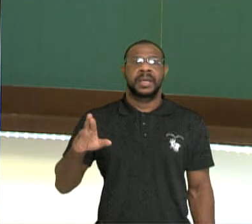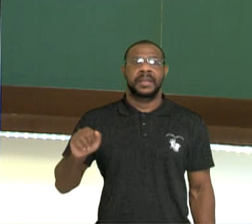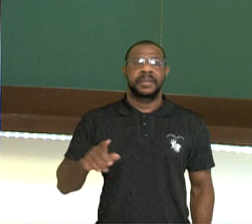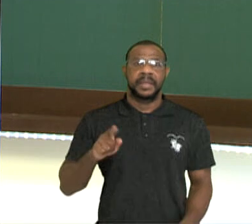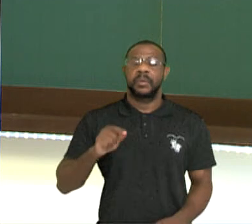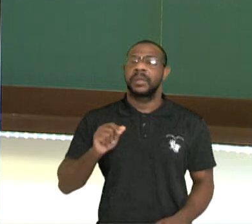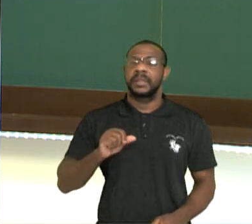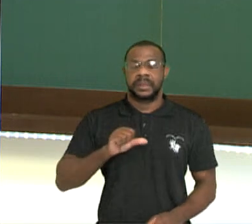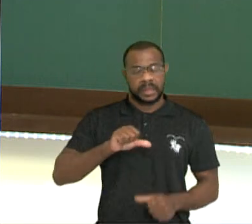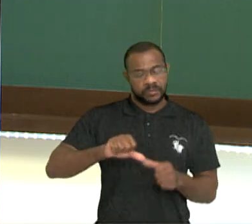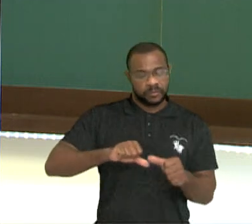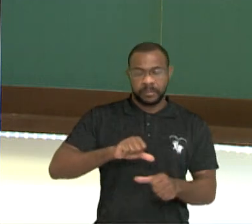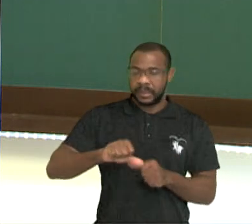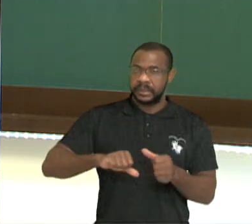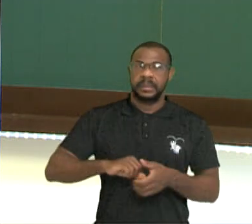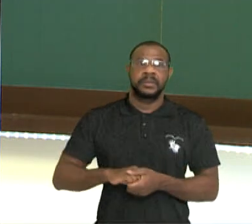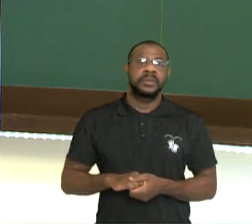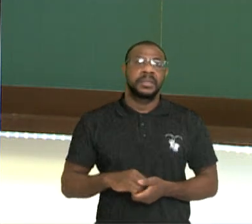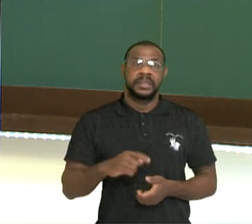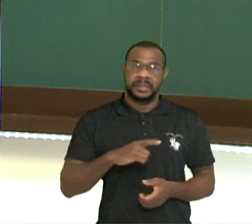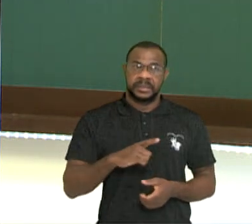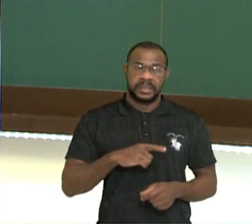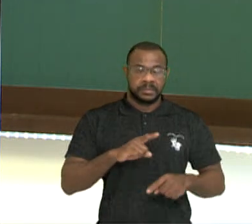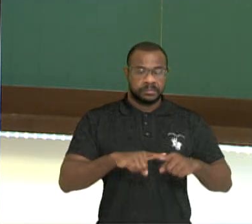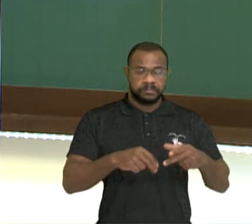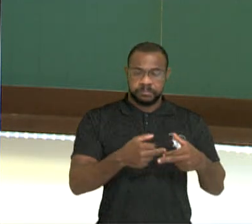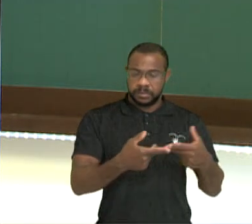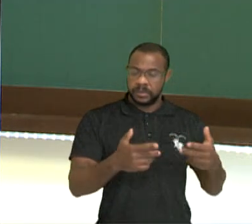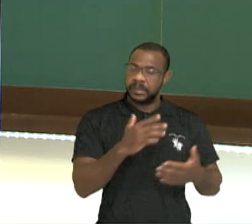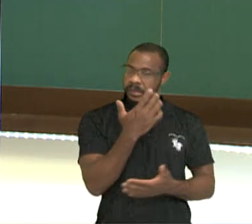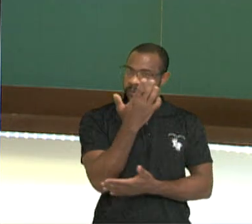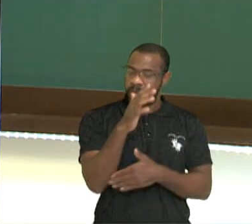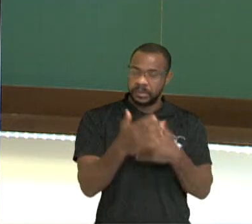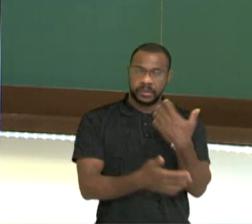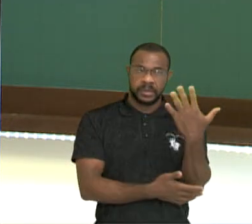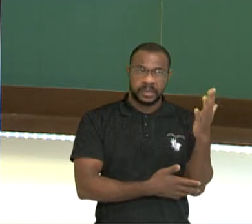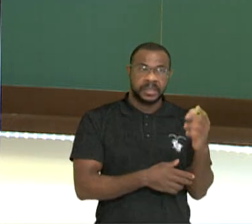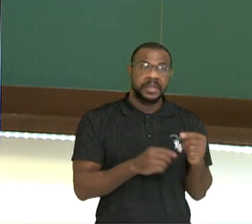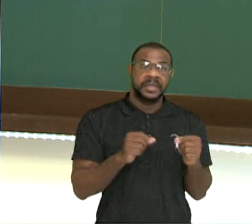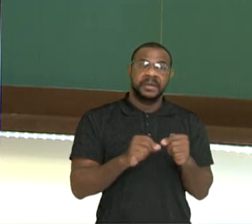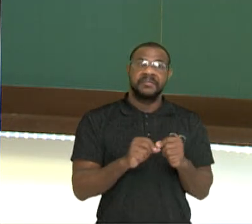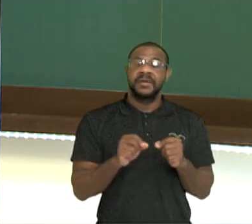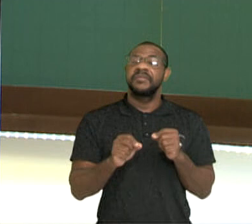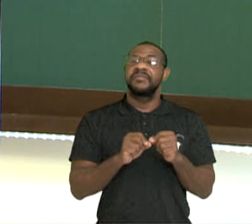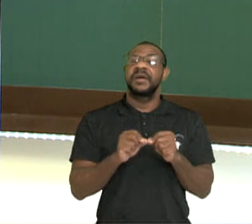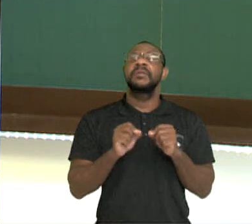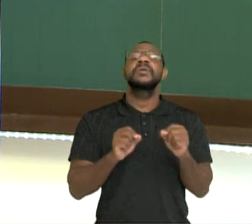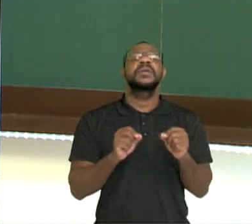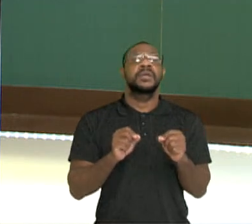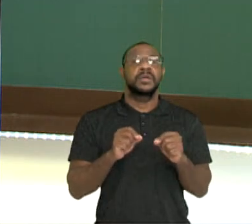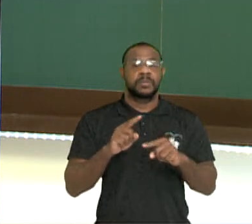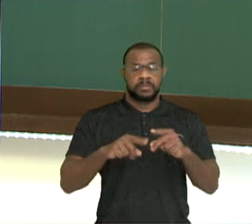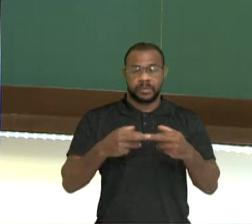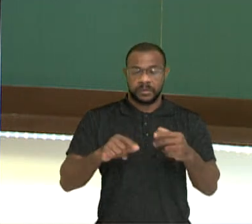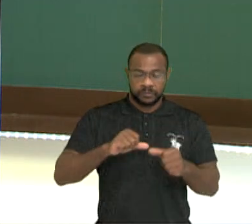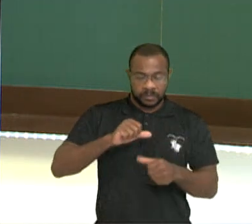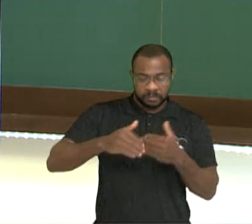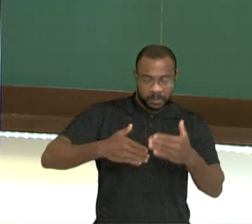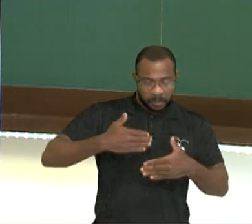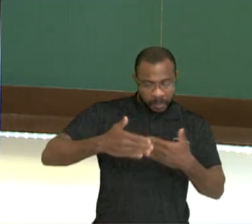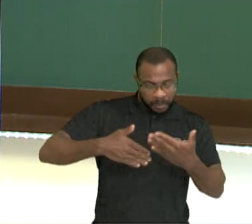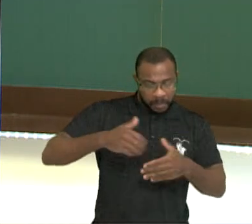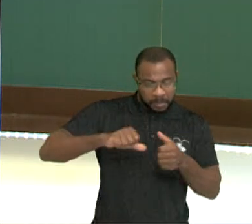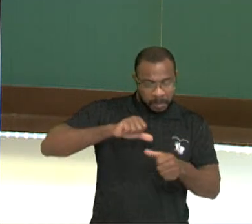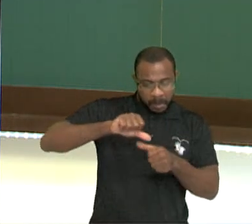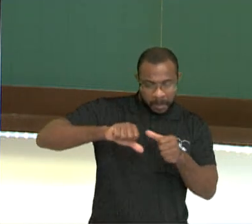Então é necessário que se obtenha o produto da natureza e se submeta esse produto a algum processo